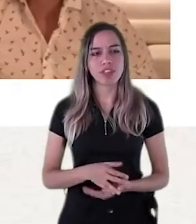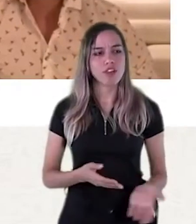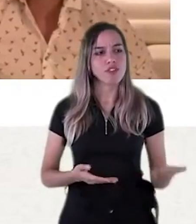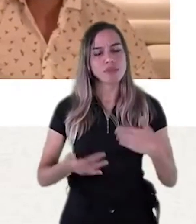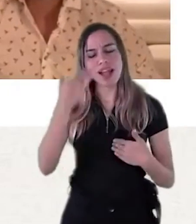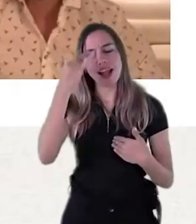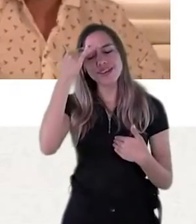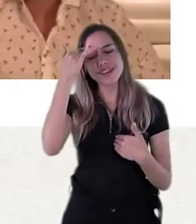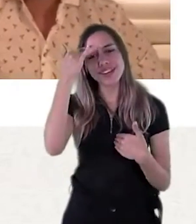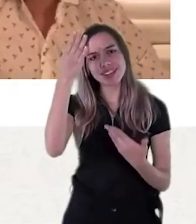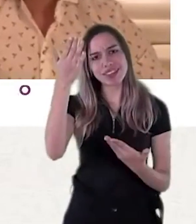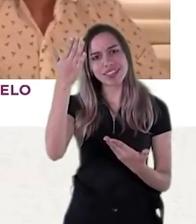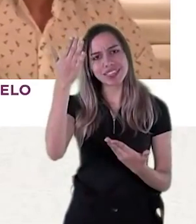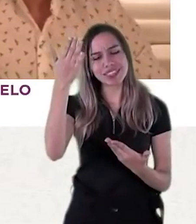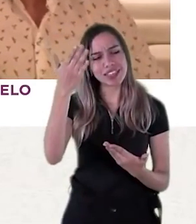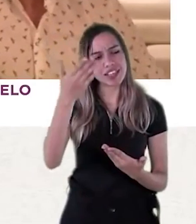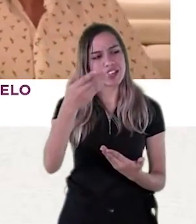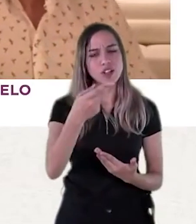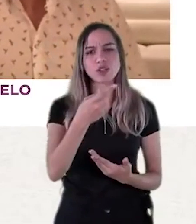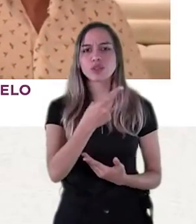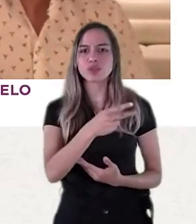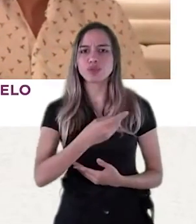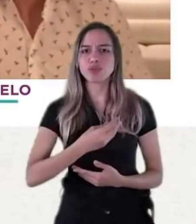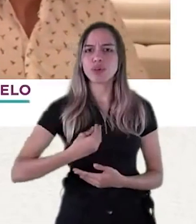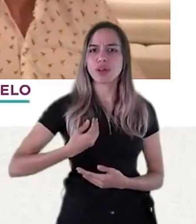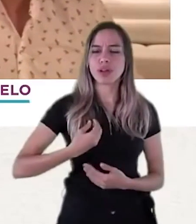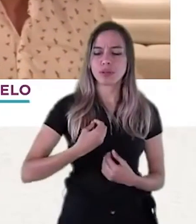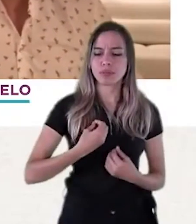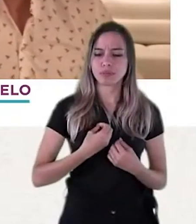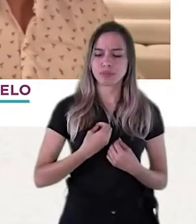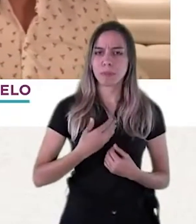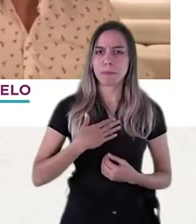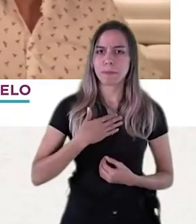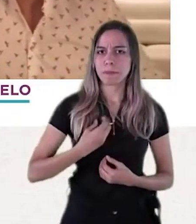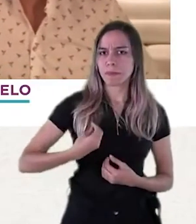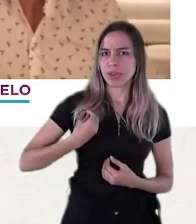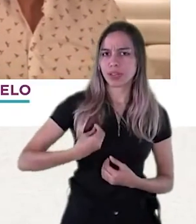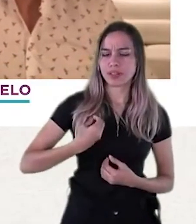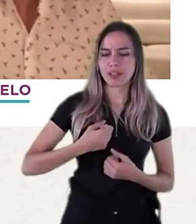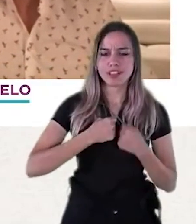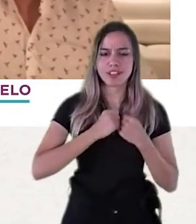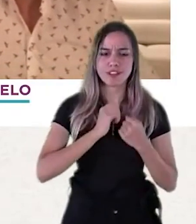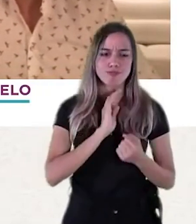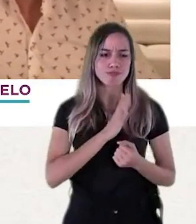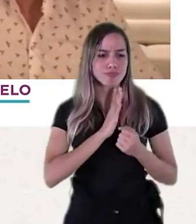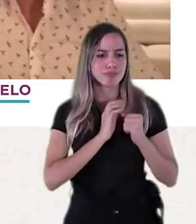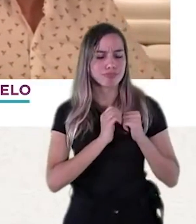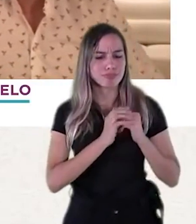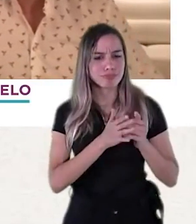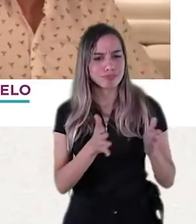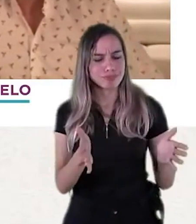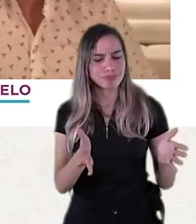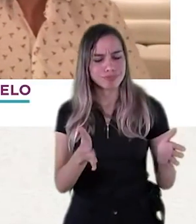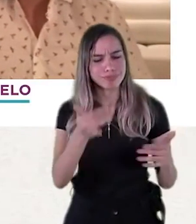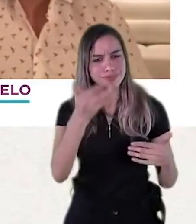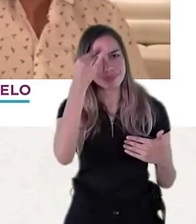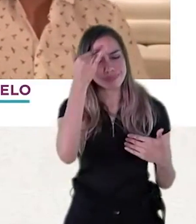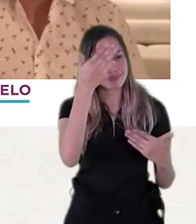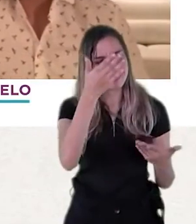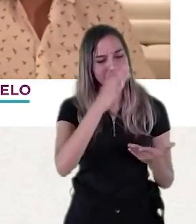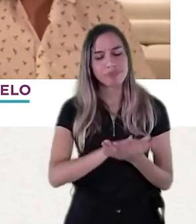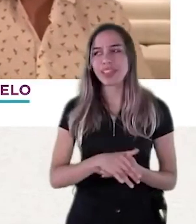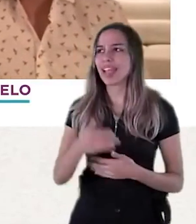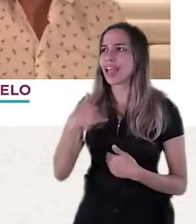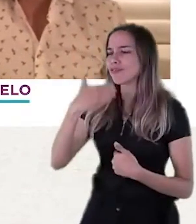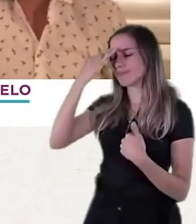agradecendo essa gentileza, esse coração aberto que você traz pra gente. Muito obrigado. Viu? É isso, eu